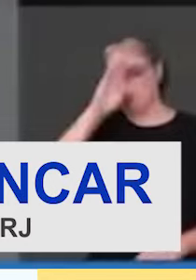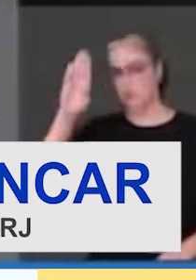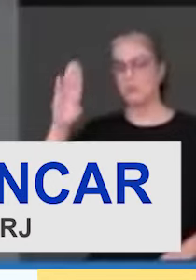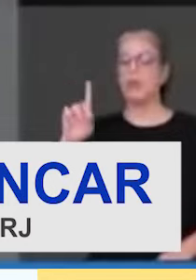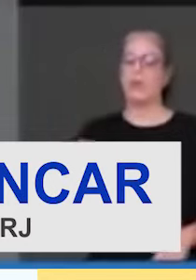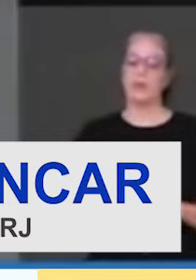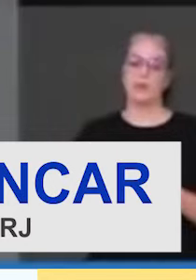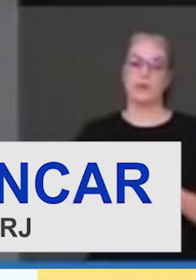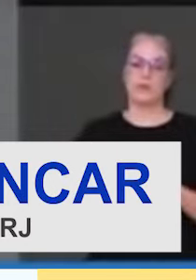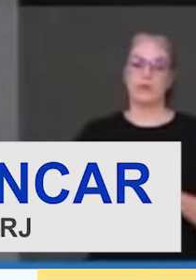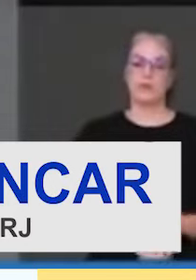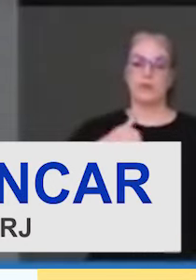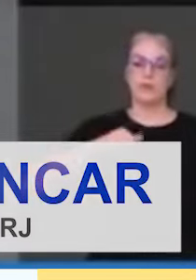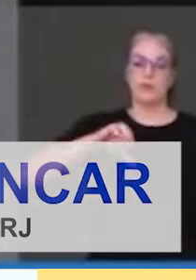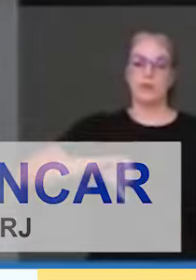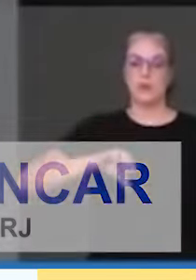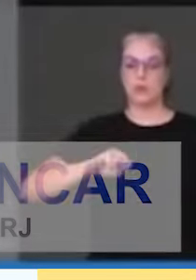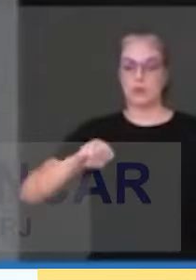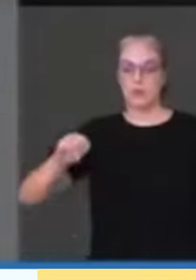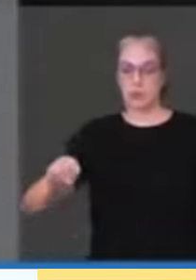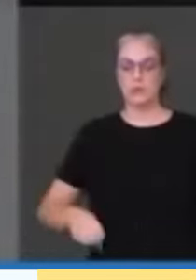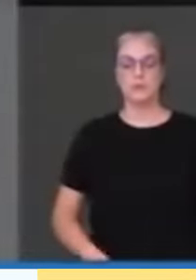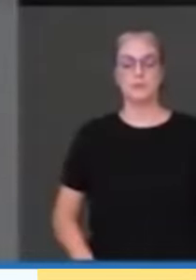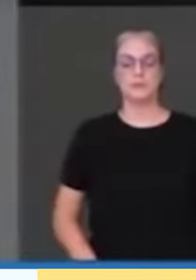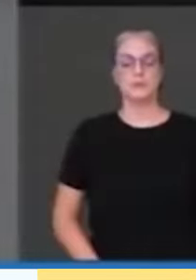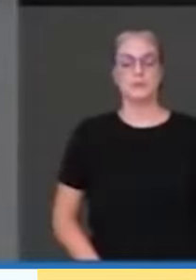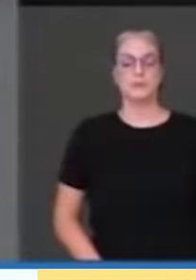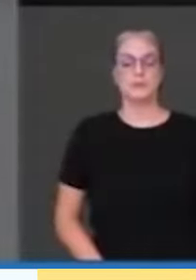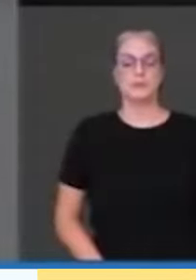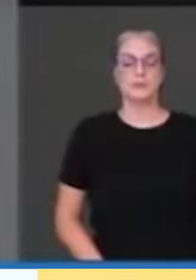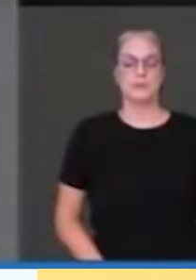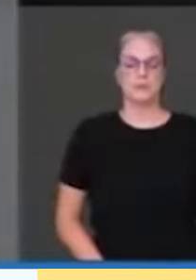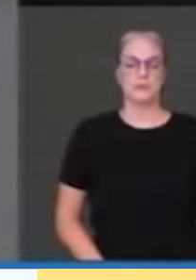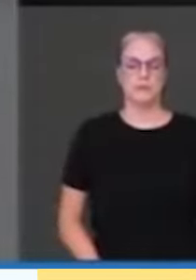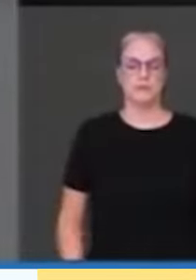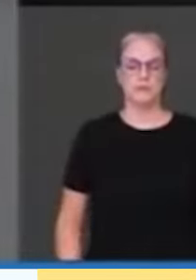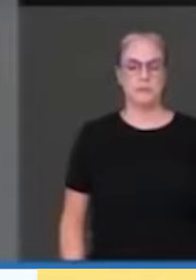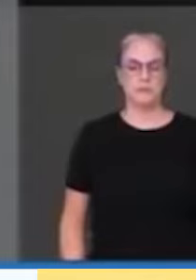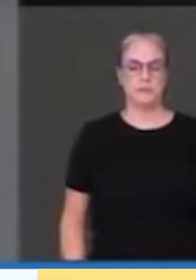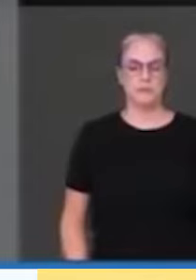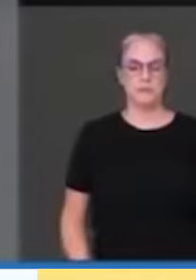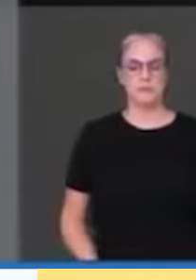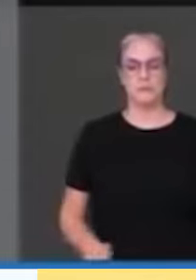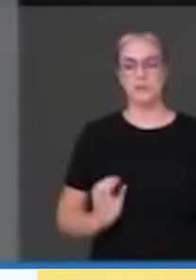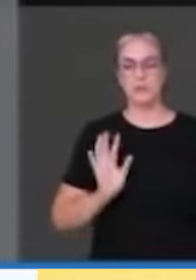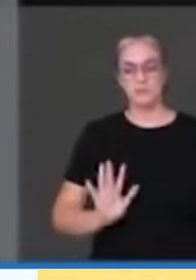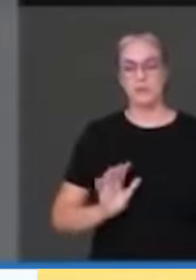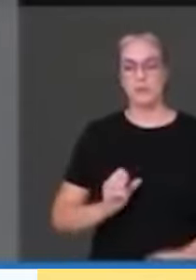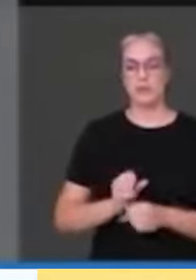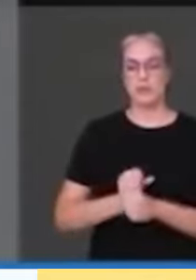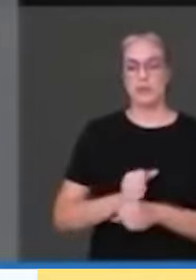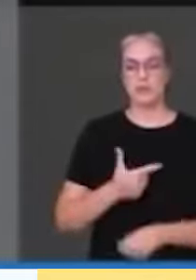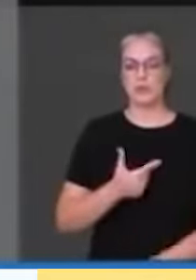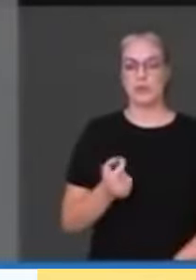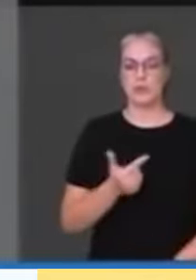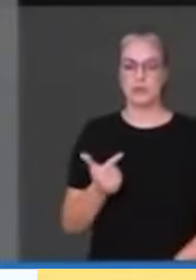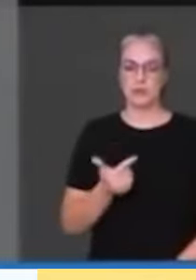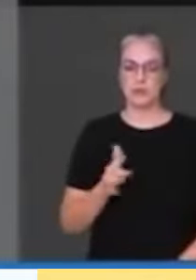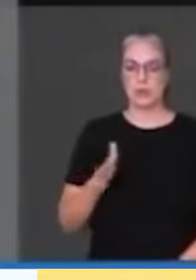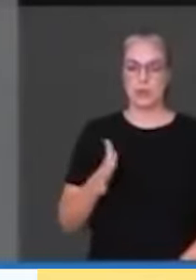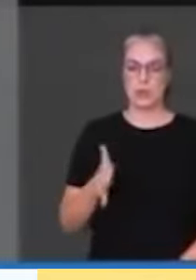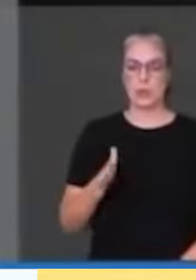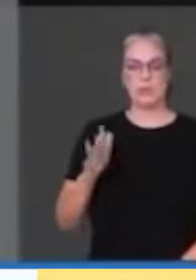de 1988. O que aconteceu desde meados do ano de 2022? Na perspectiva de uma derrota